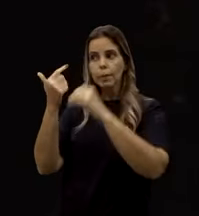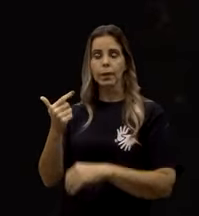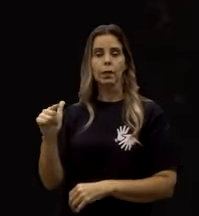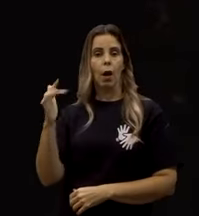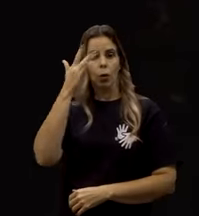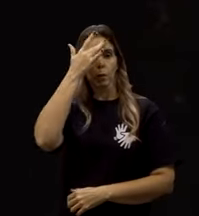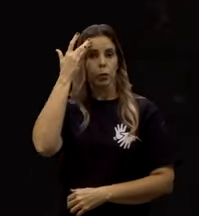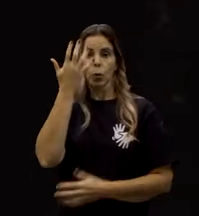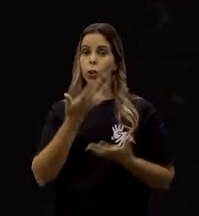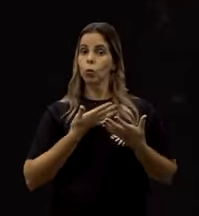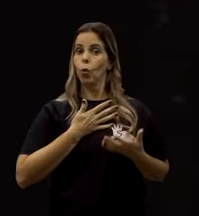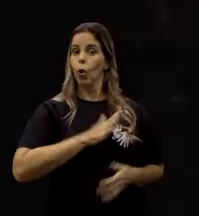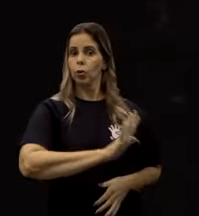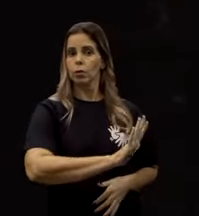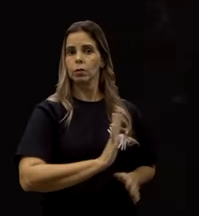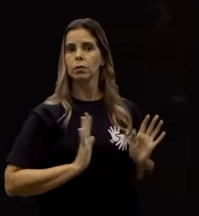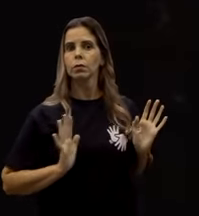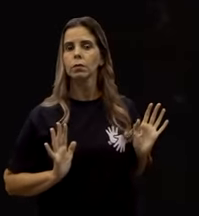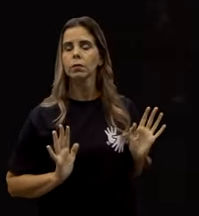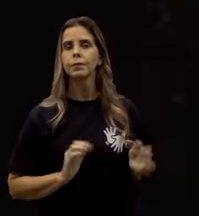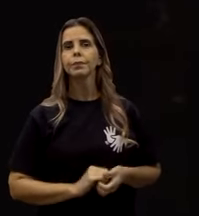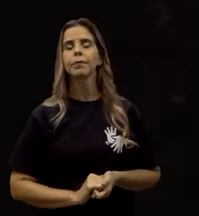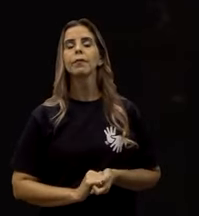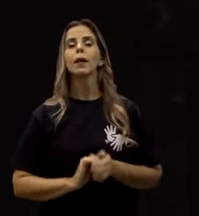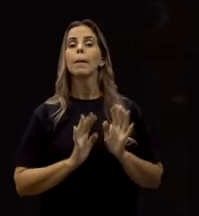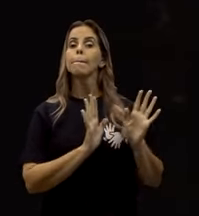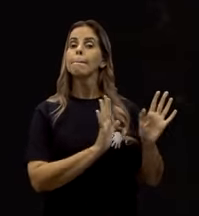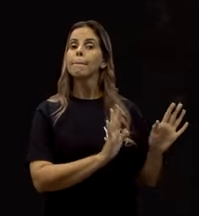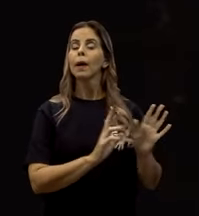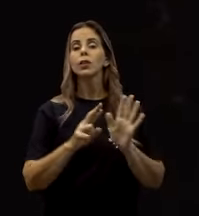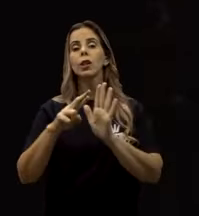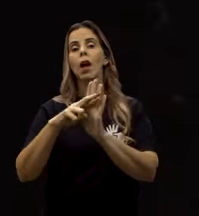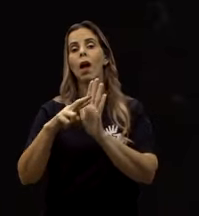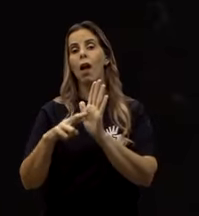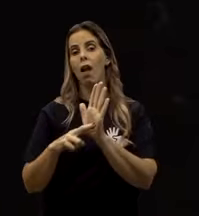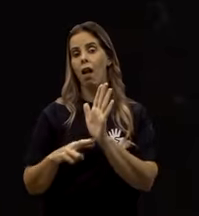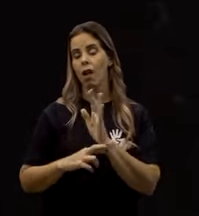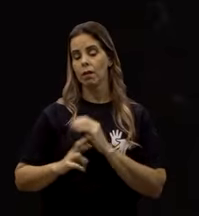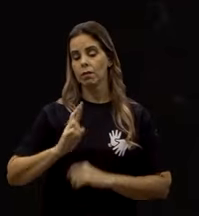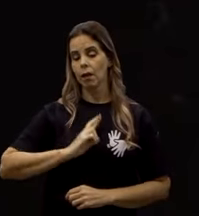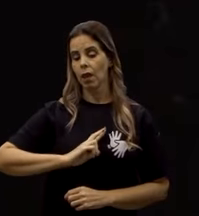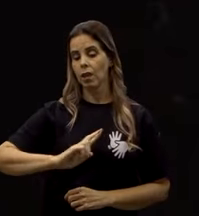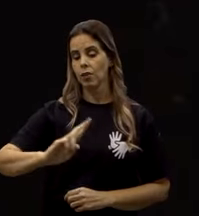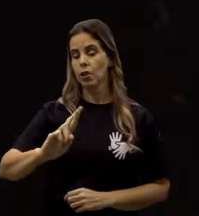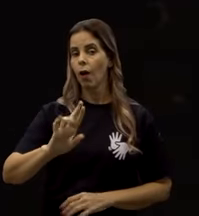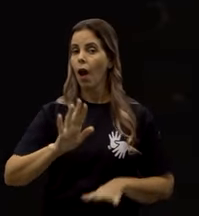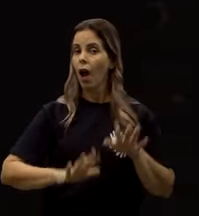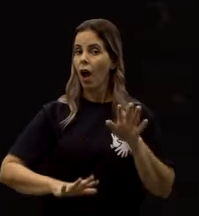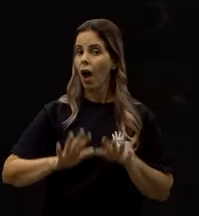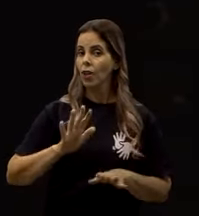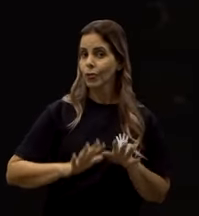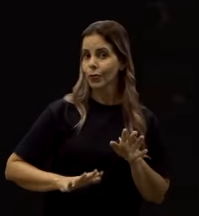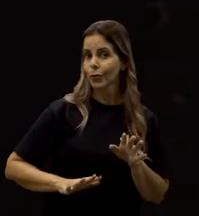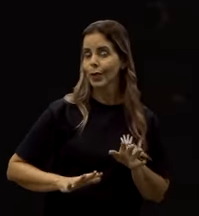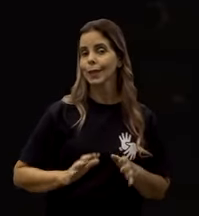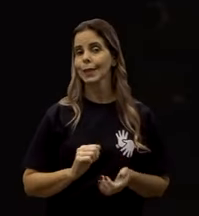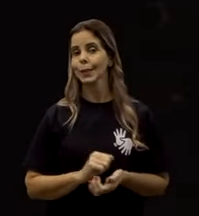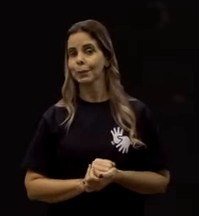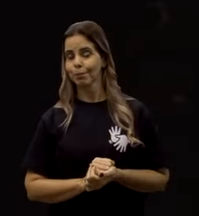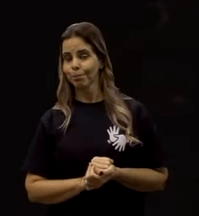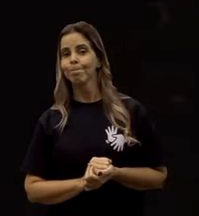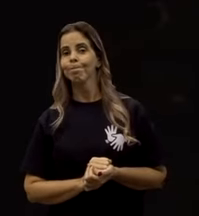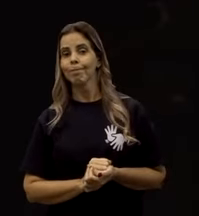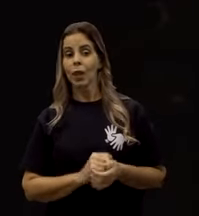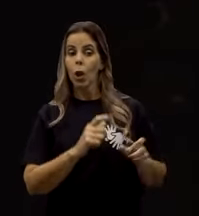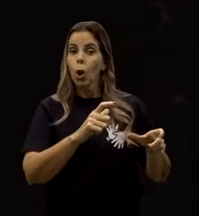essas regras delas são impostas por situações por circunstâncias por lugares por